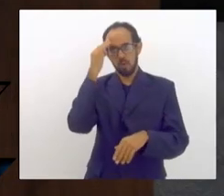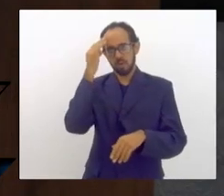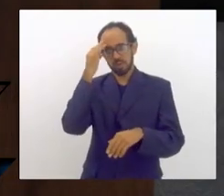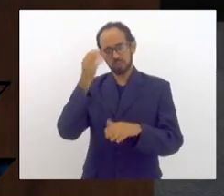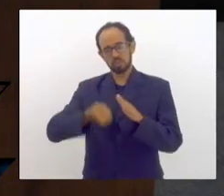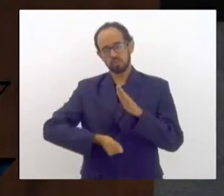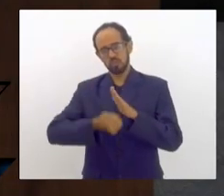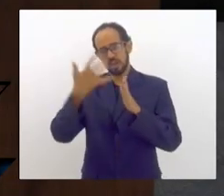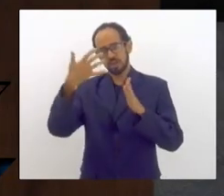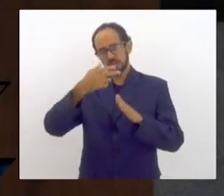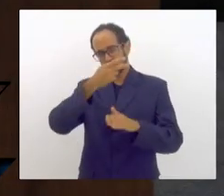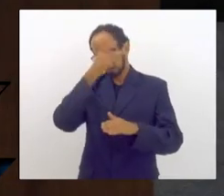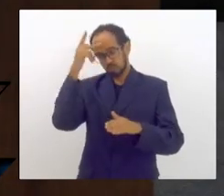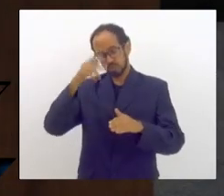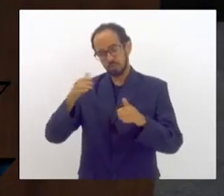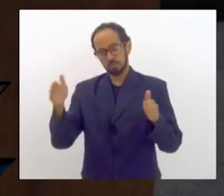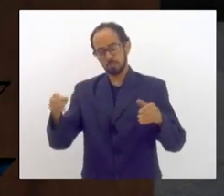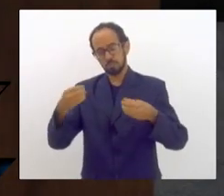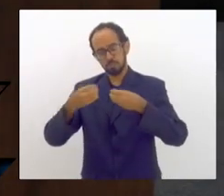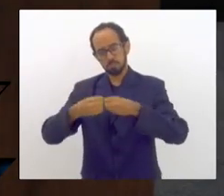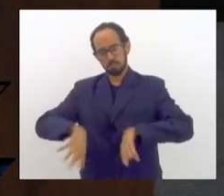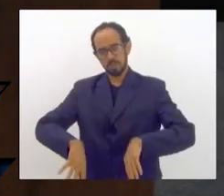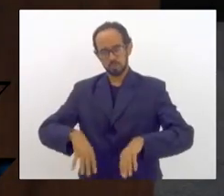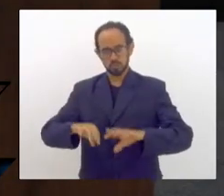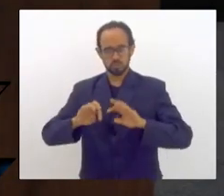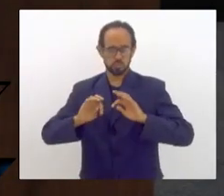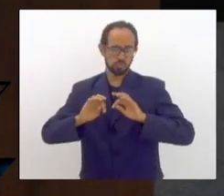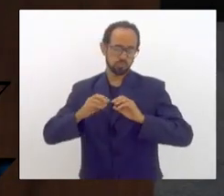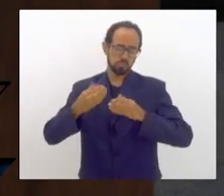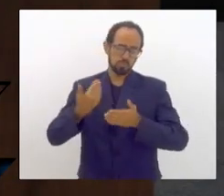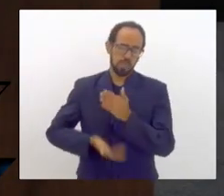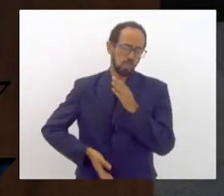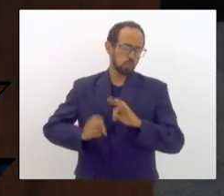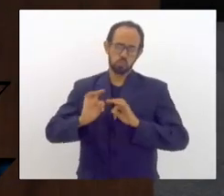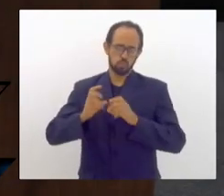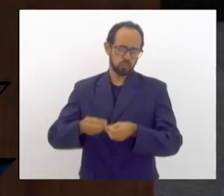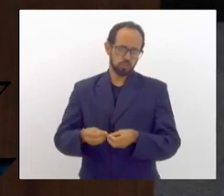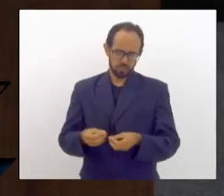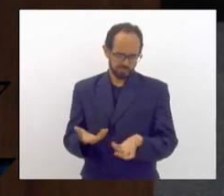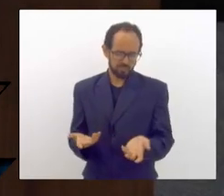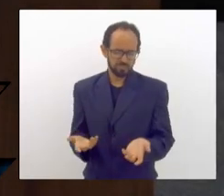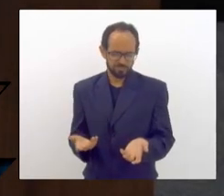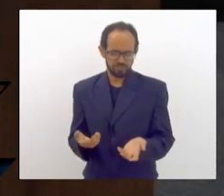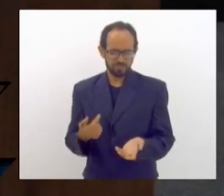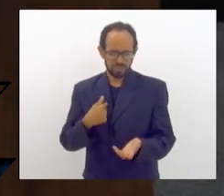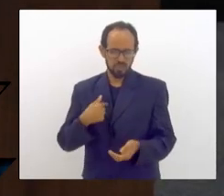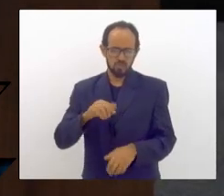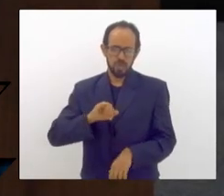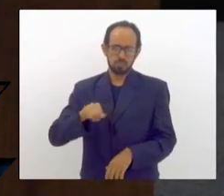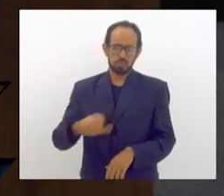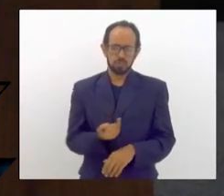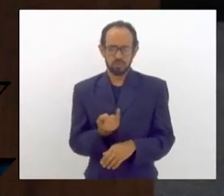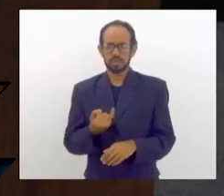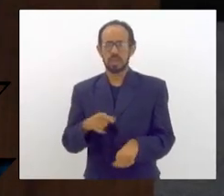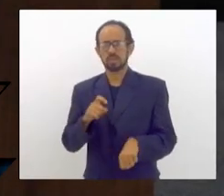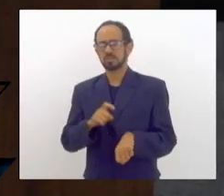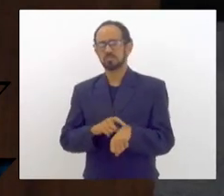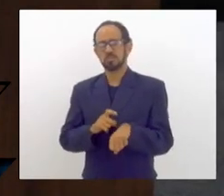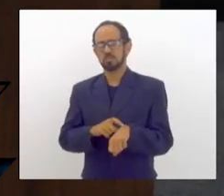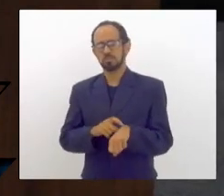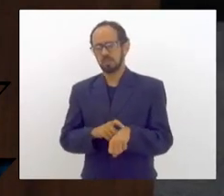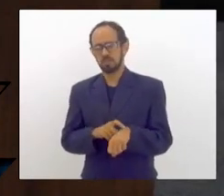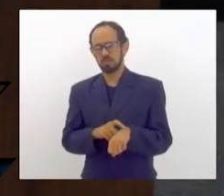que perdeu tudo por diversas vezes. Então, jamais vou ir no caminho do aproveitamento oportunista desse